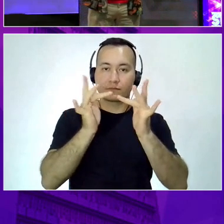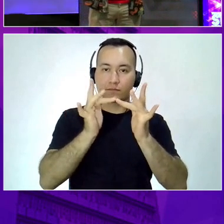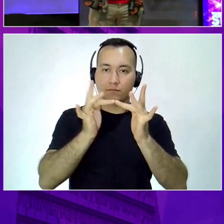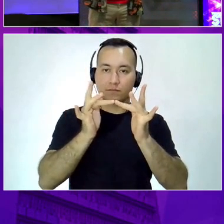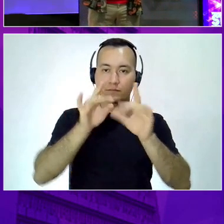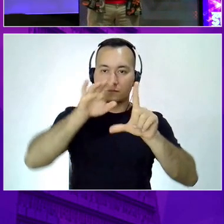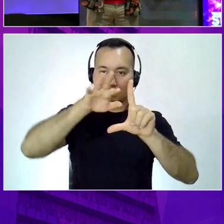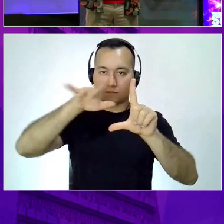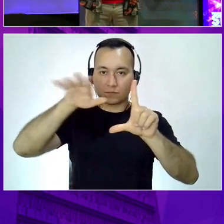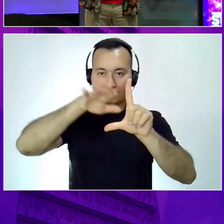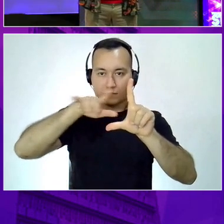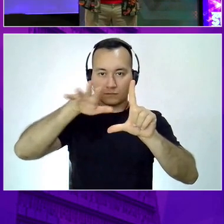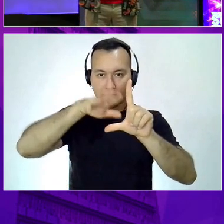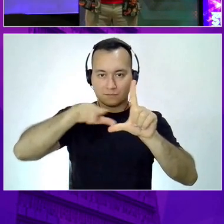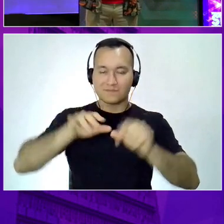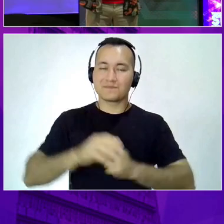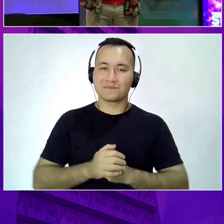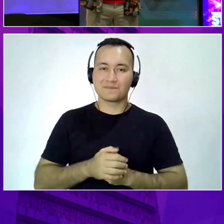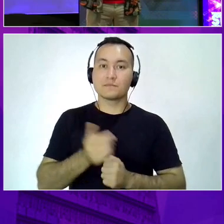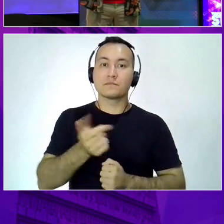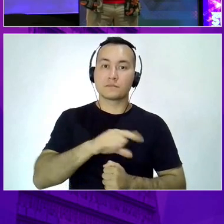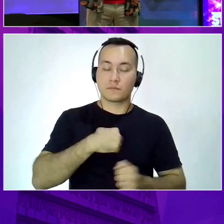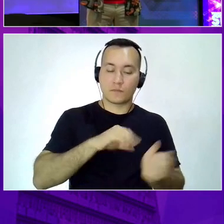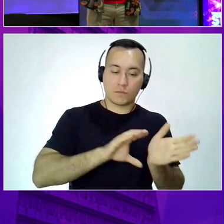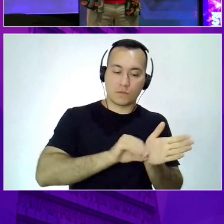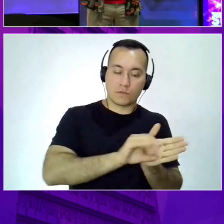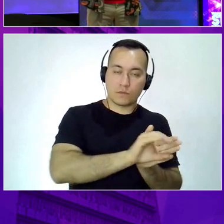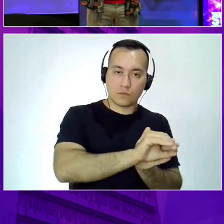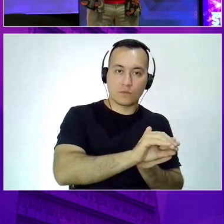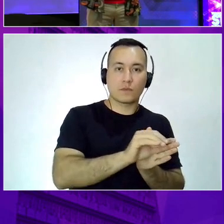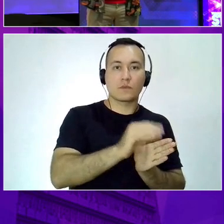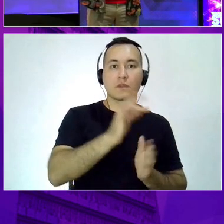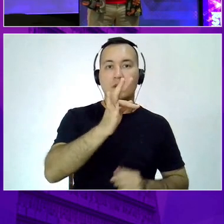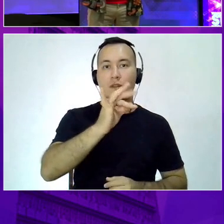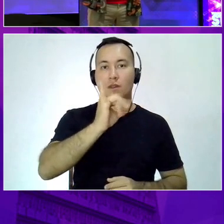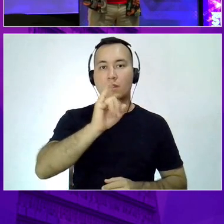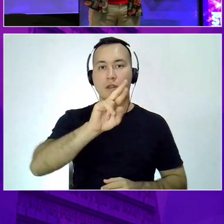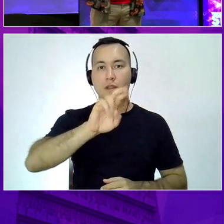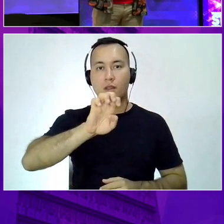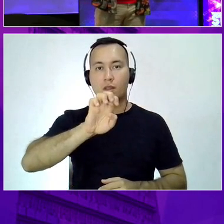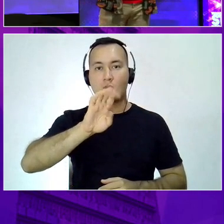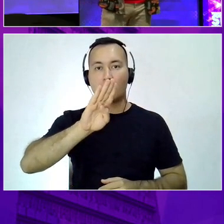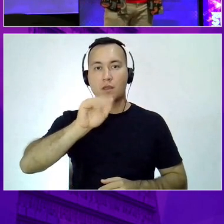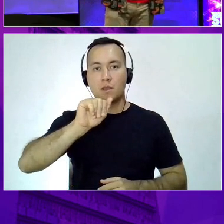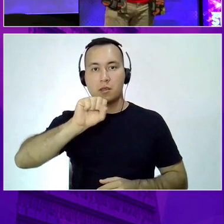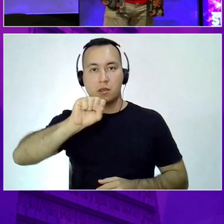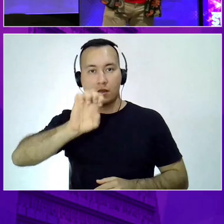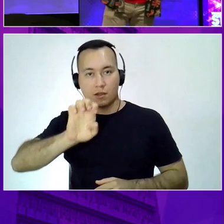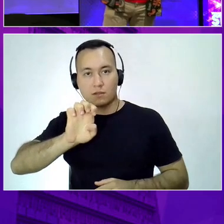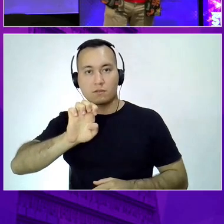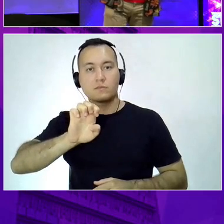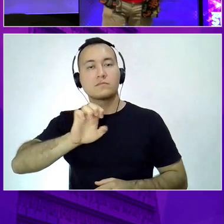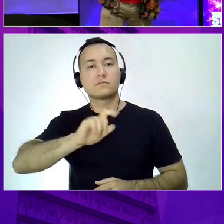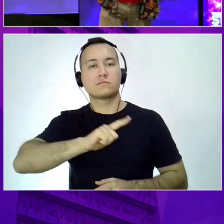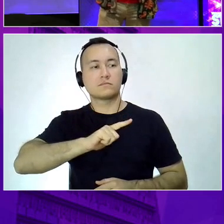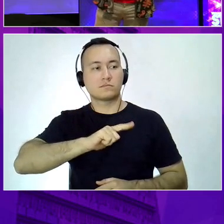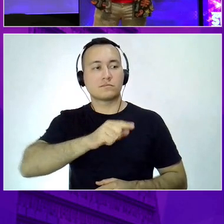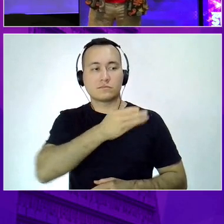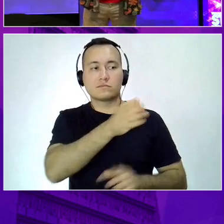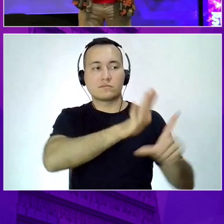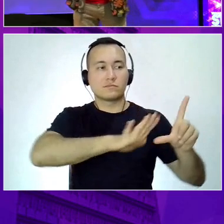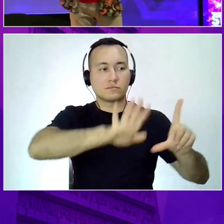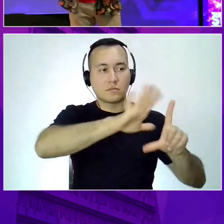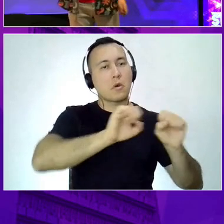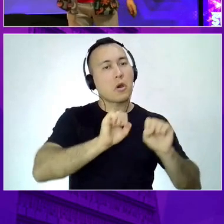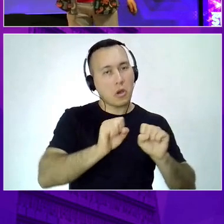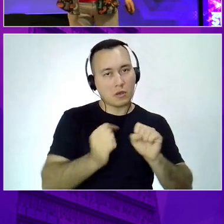como o Google Developer Expert, um produto chamado Firebase. É um produto também que eu gosto de utilizar. Quem tiver alguma dúvida, quiser bater papo sobre, pode